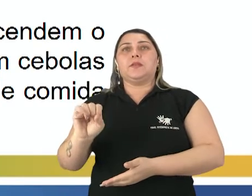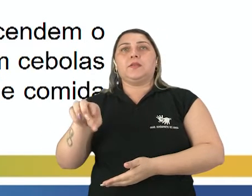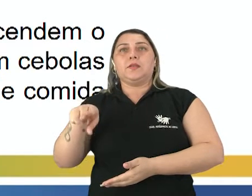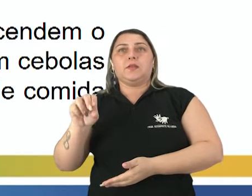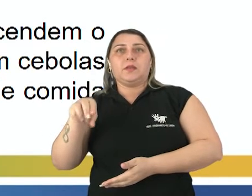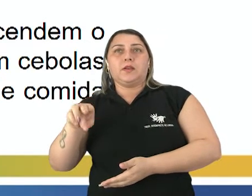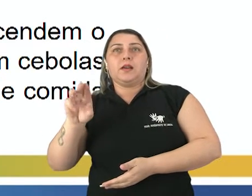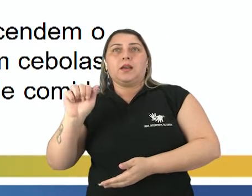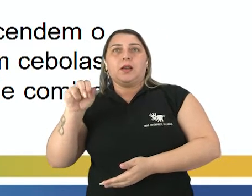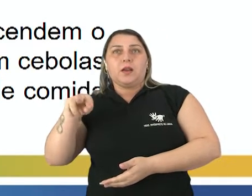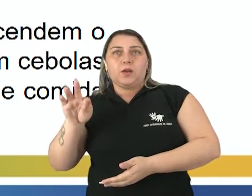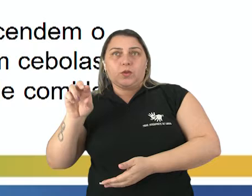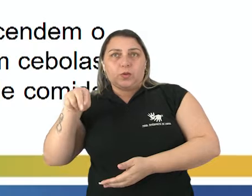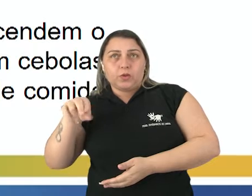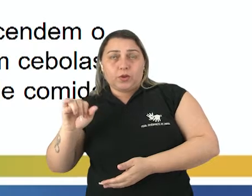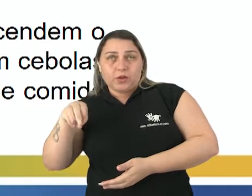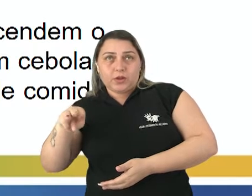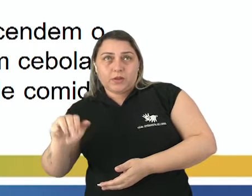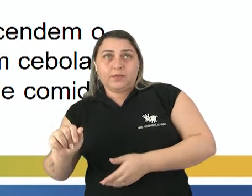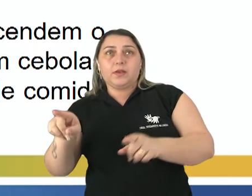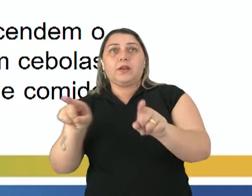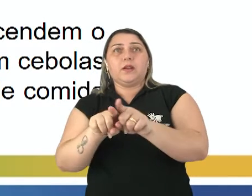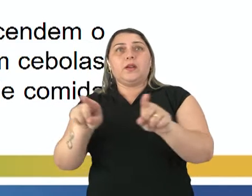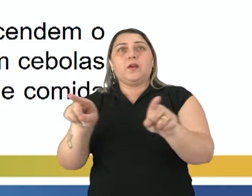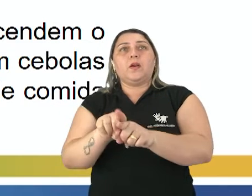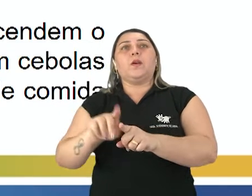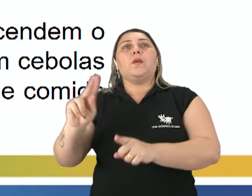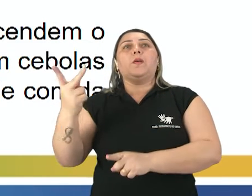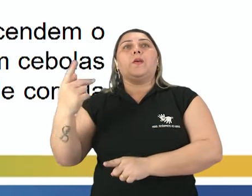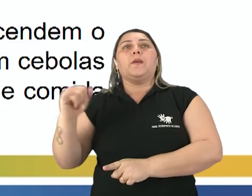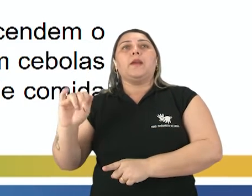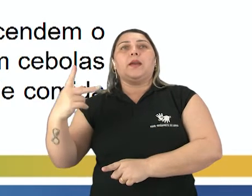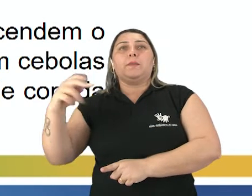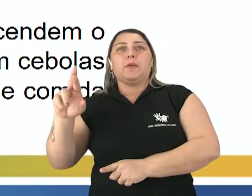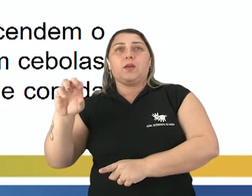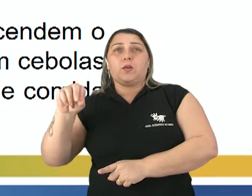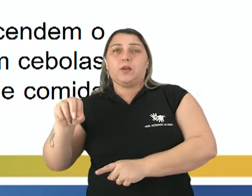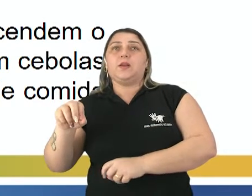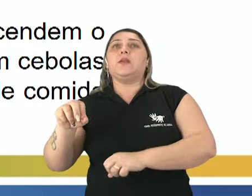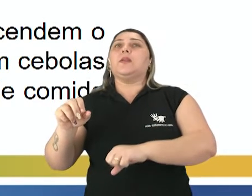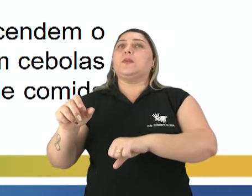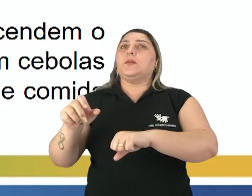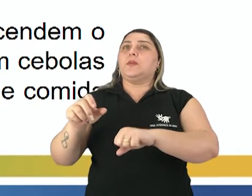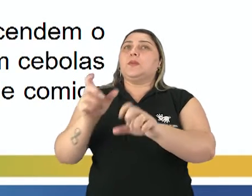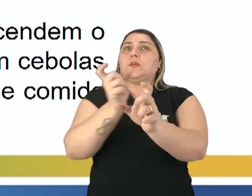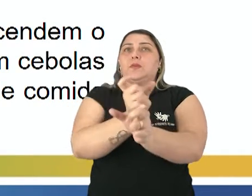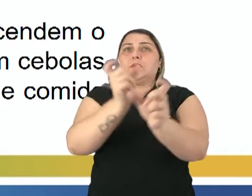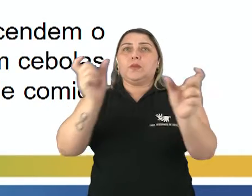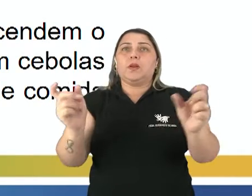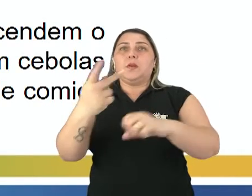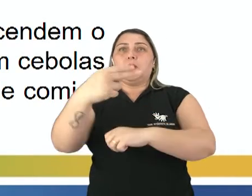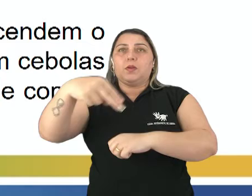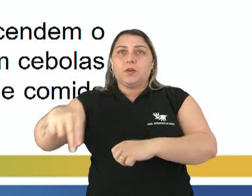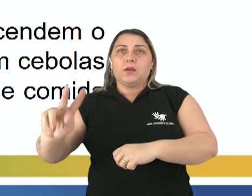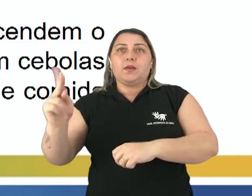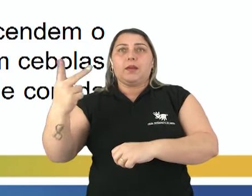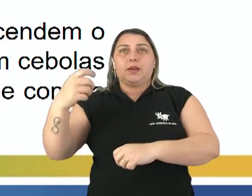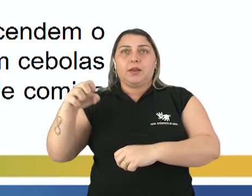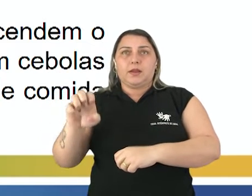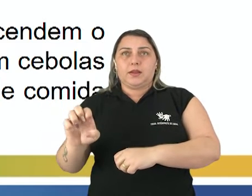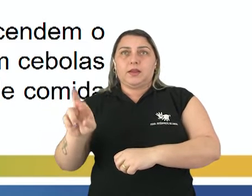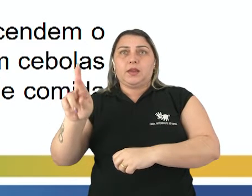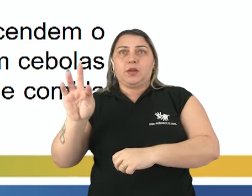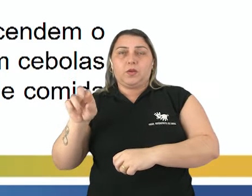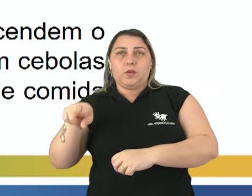antonímia, hiponímia ou hiperonímia, por meio de sinônimos, pronomes, heterônimos ou hipônimos, que estabelecem